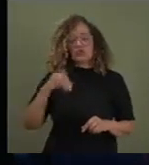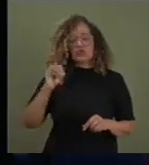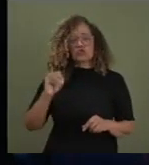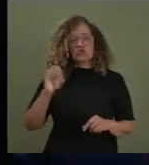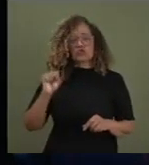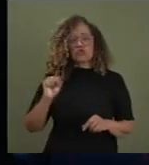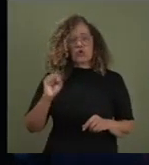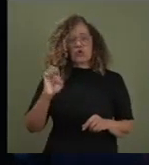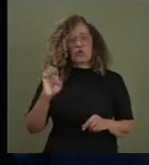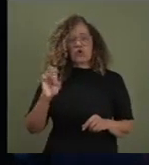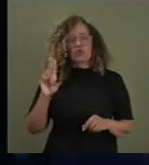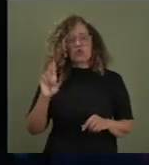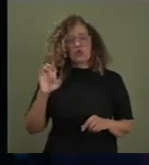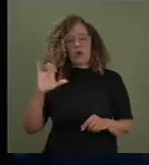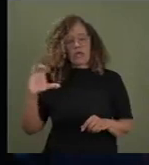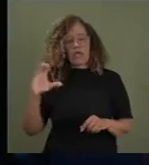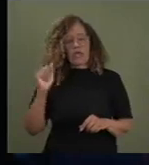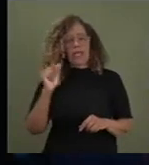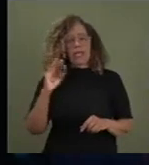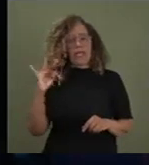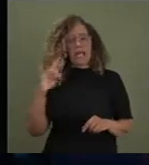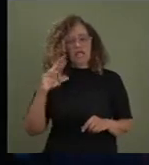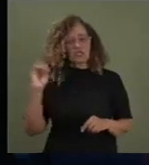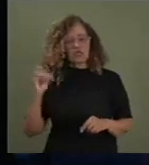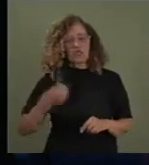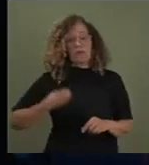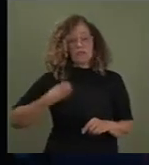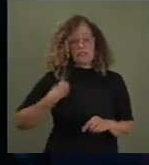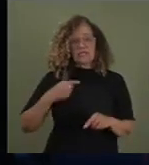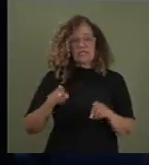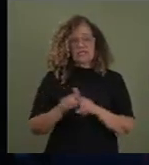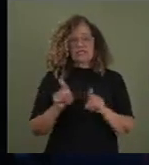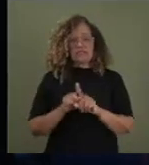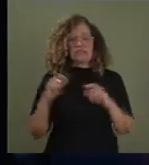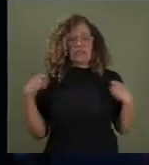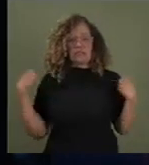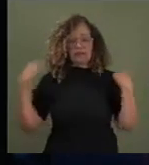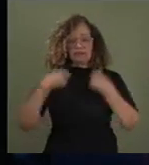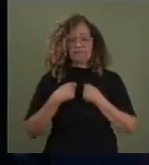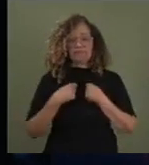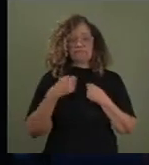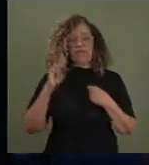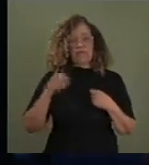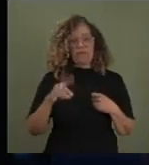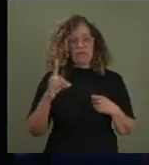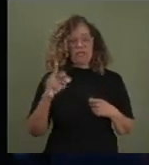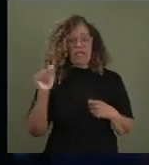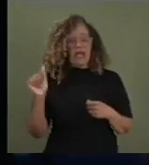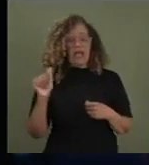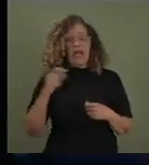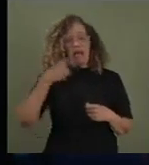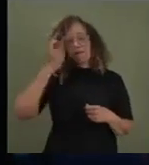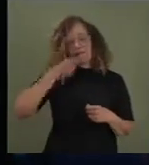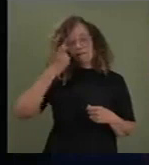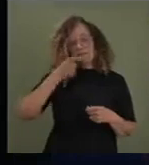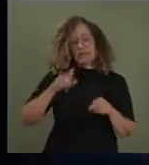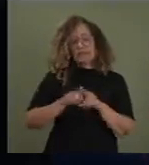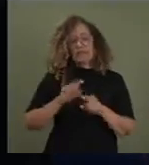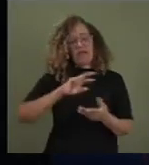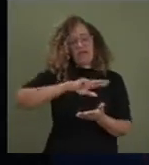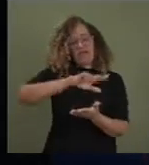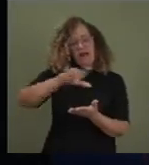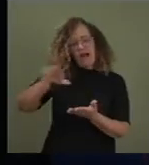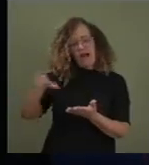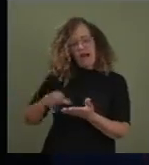Brasil no combate à fome com a presença do ministro do MDA Paulo Teixeira dezenas de outras